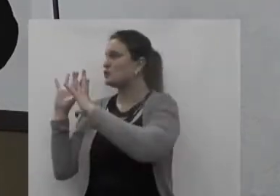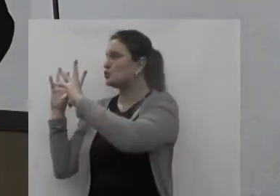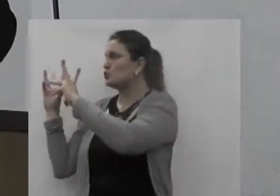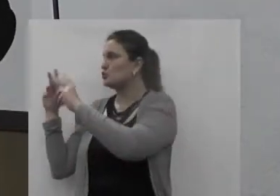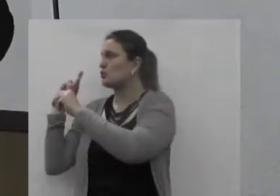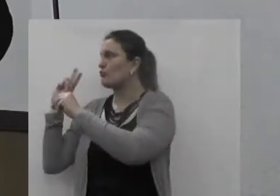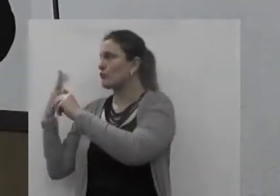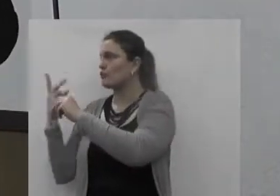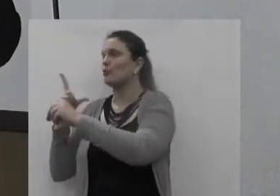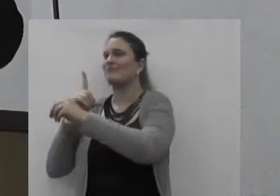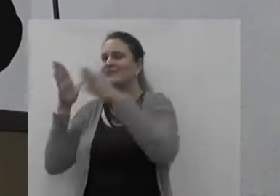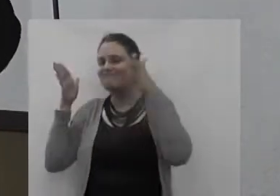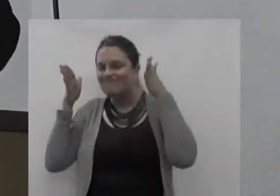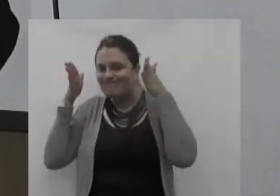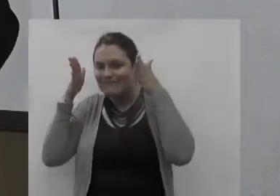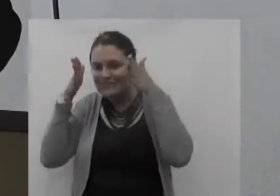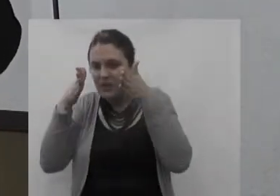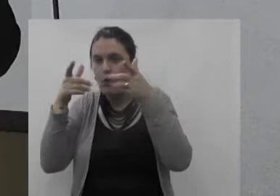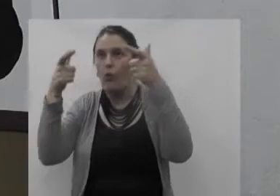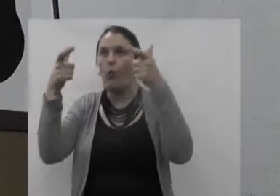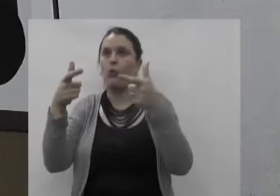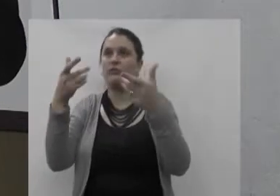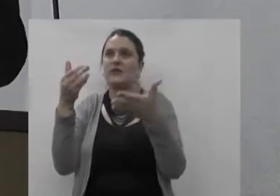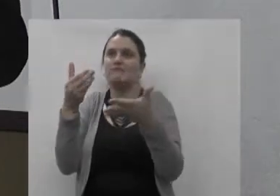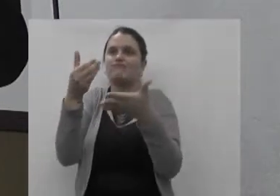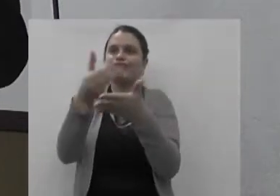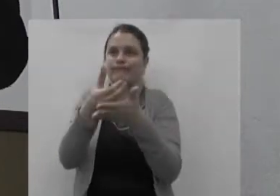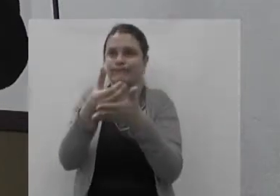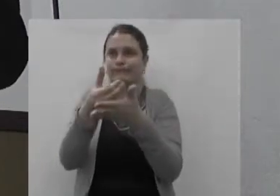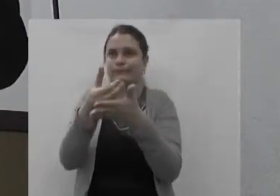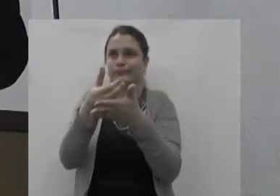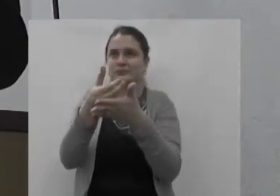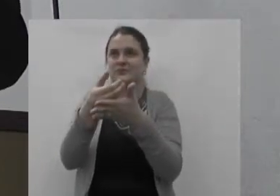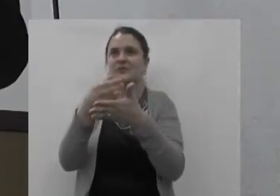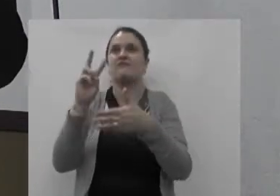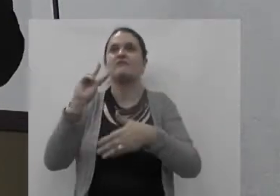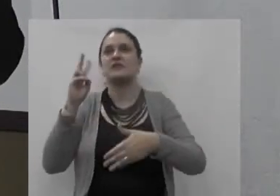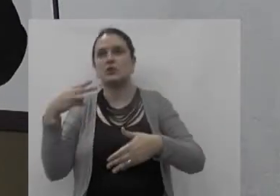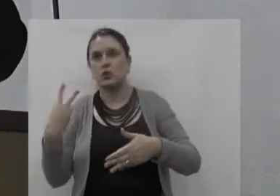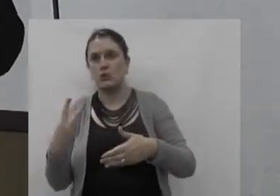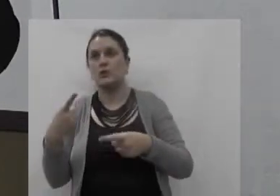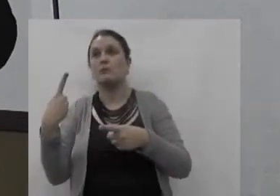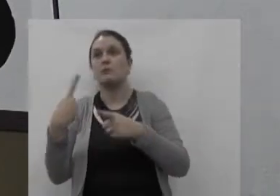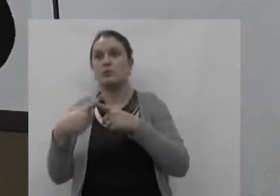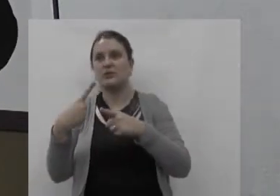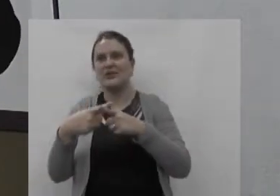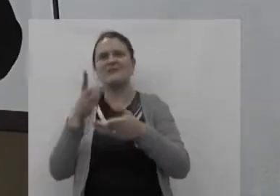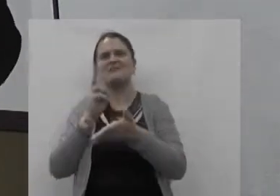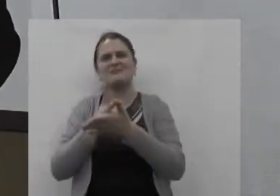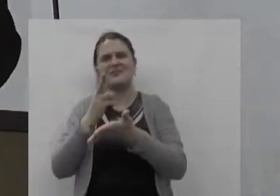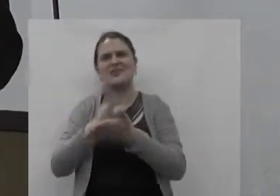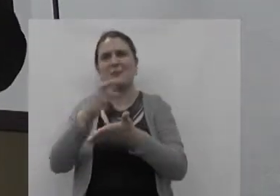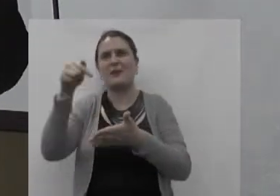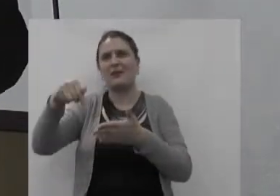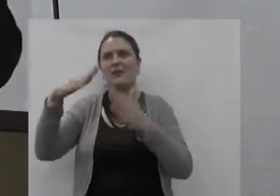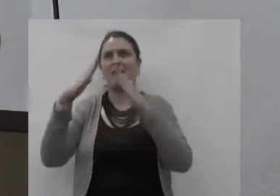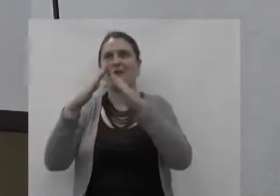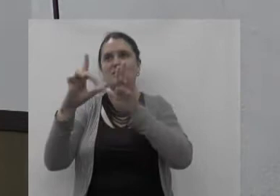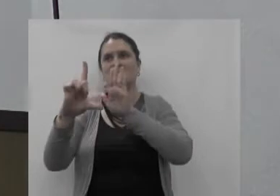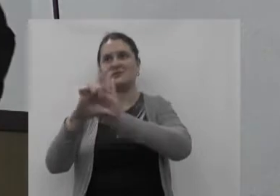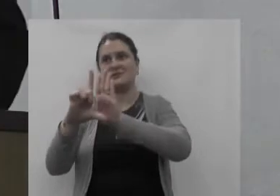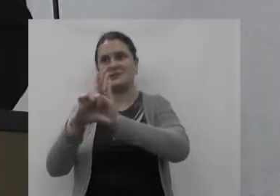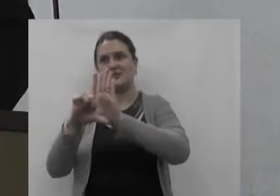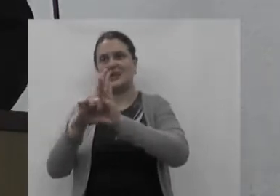bem aonde direcionar as verbas impositivas de vereadores, porque é constante nesta Casa de